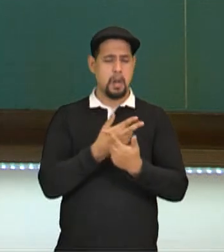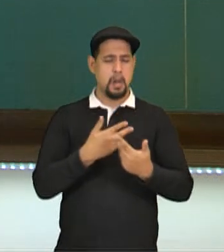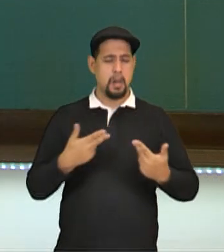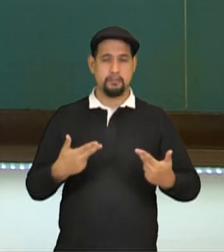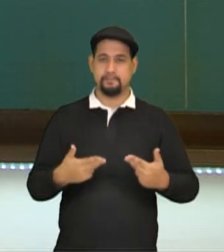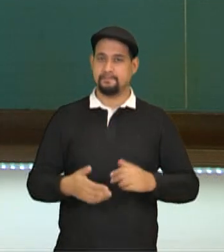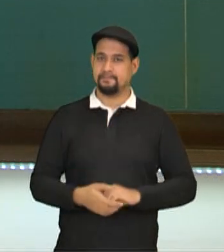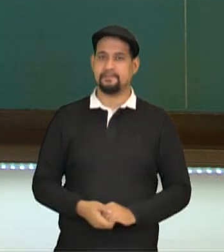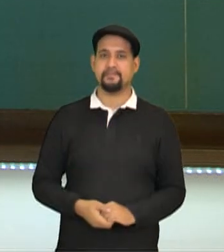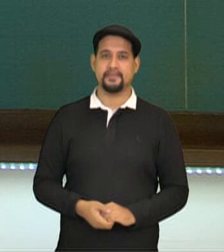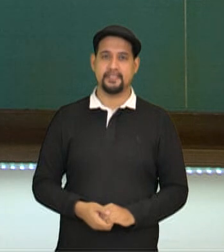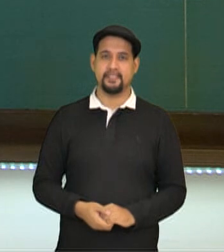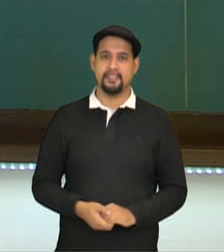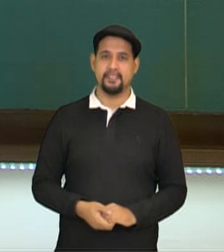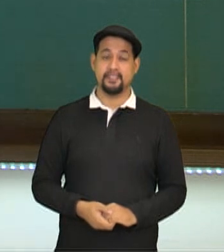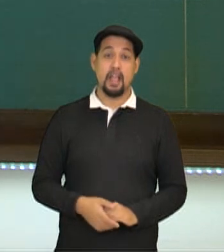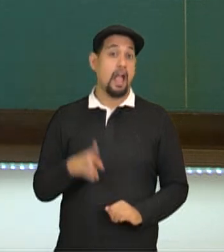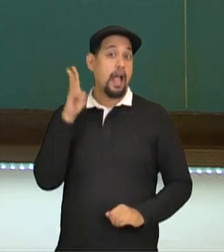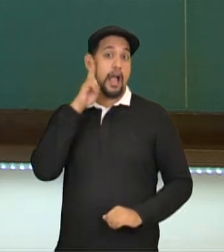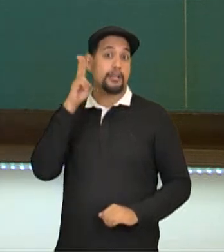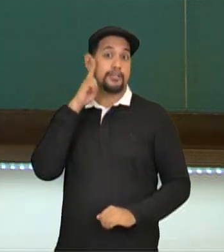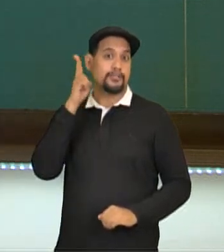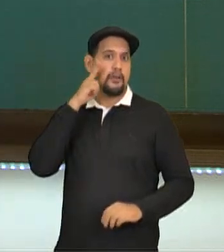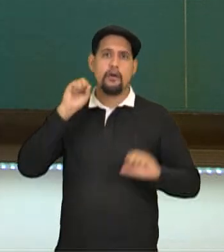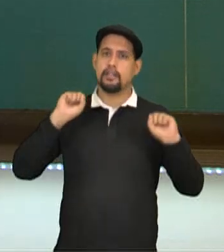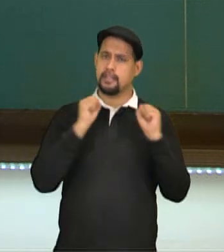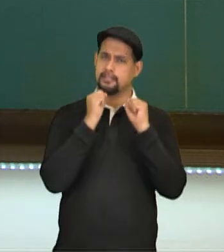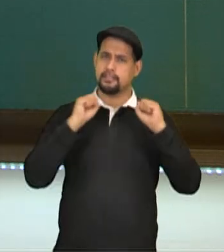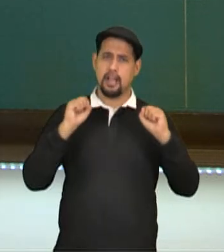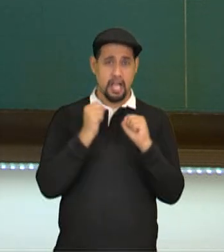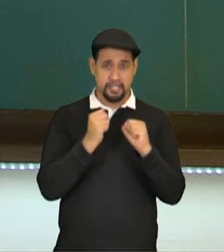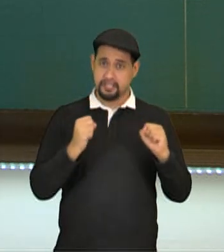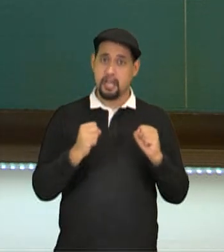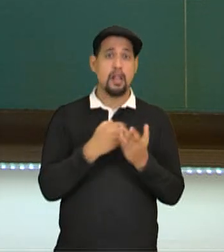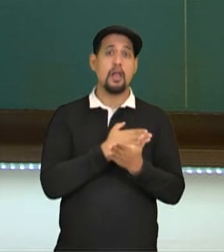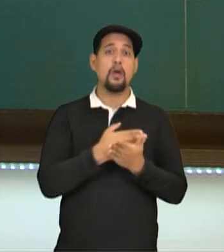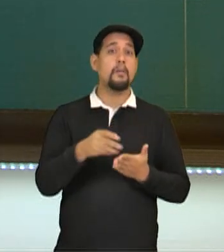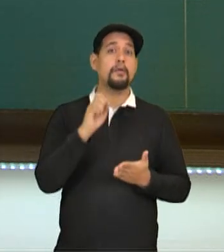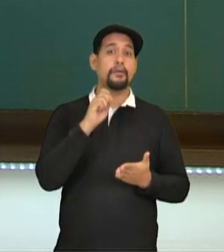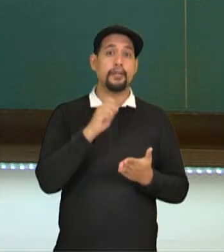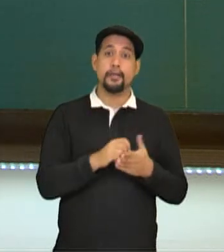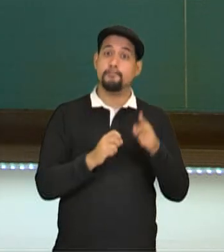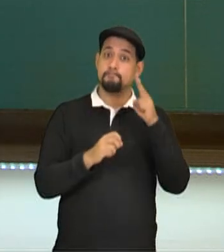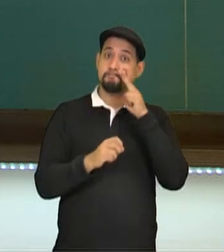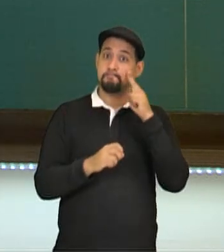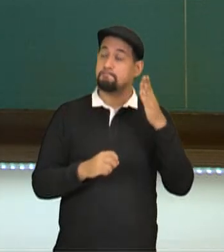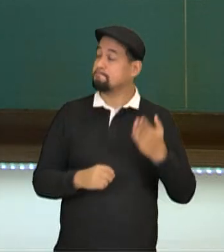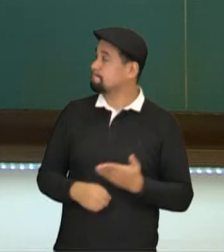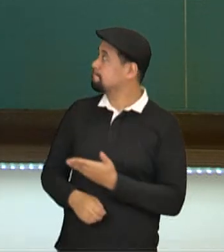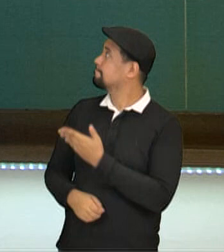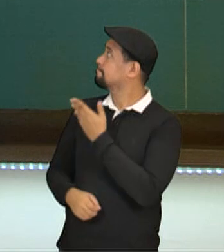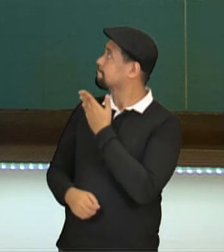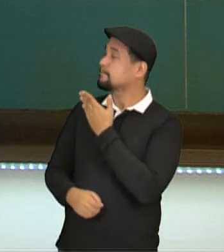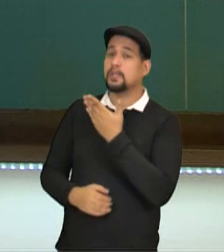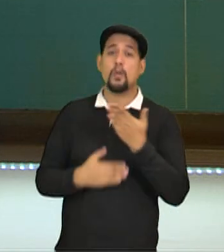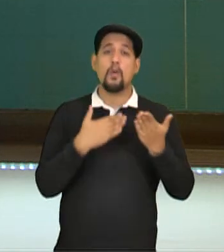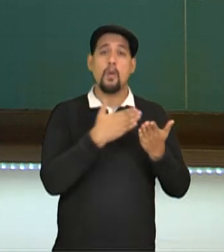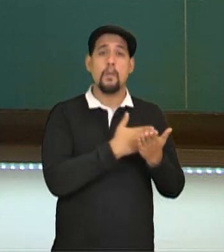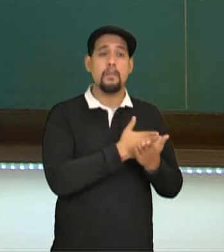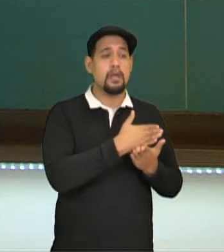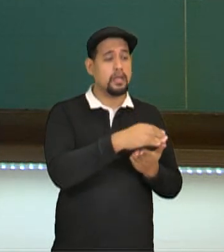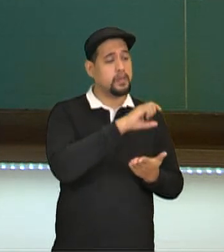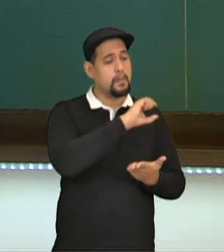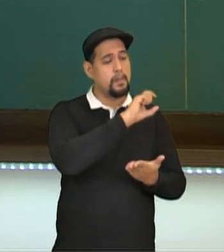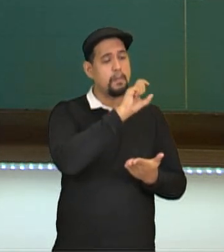outros. A história da ginástica, ela parte da pré-história, quando ela se inicia,